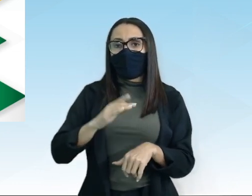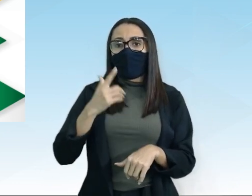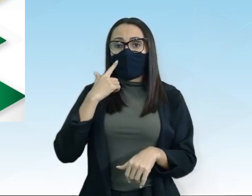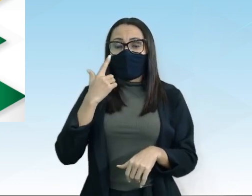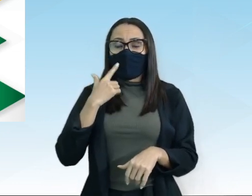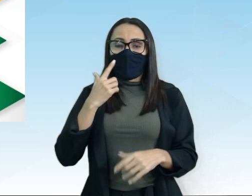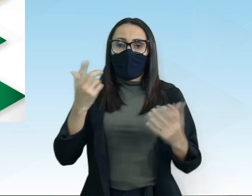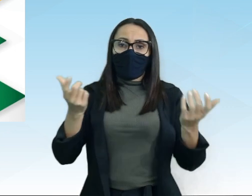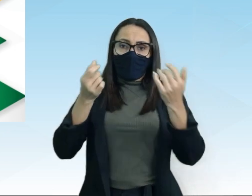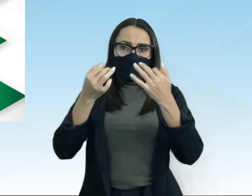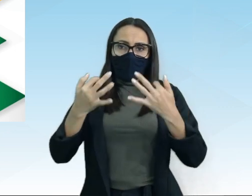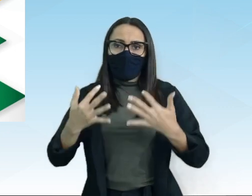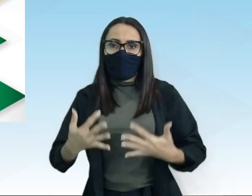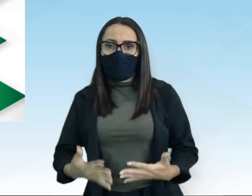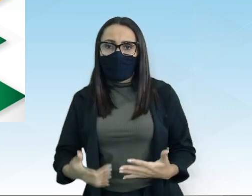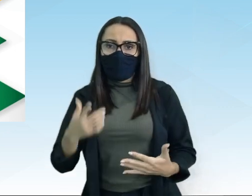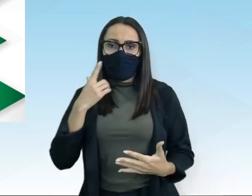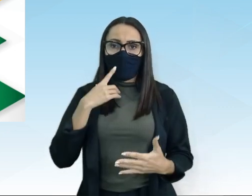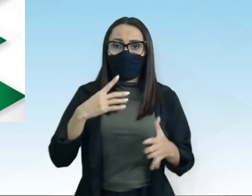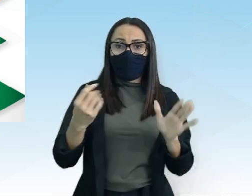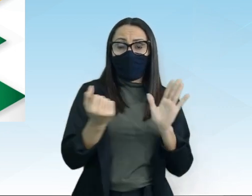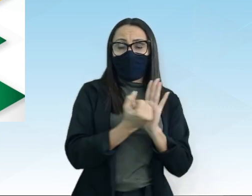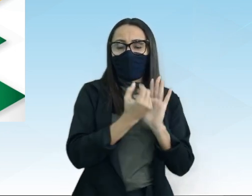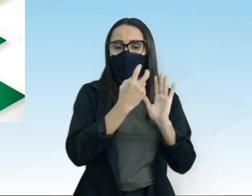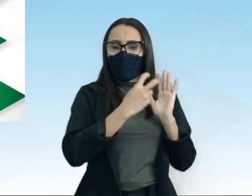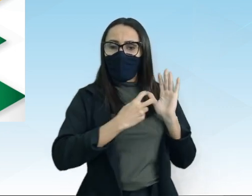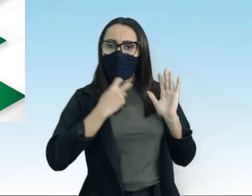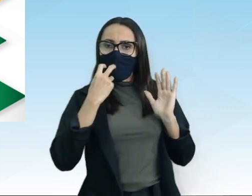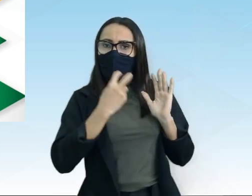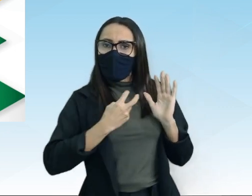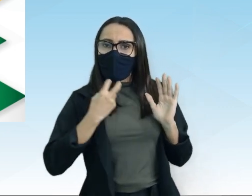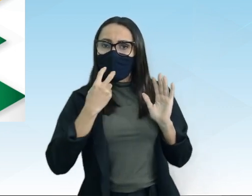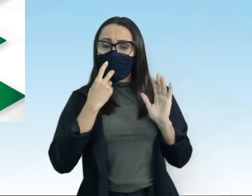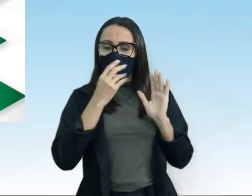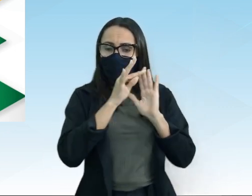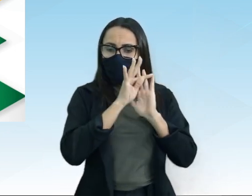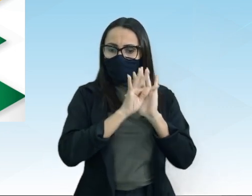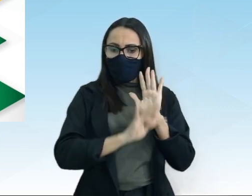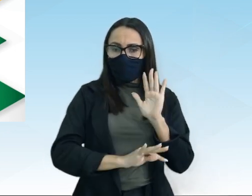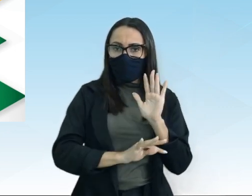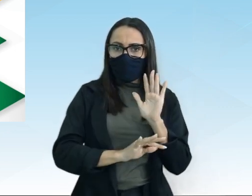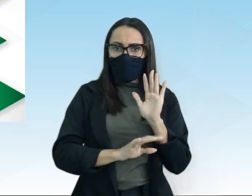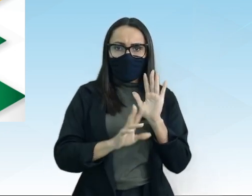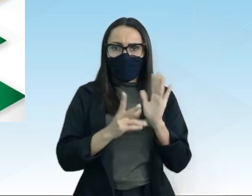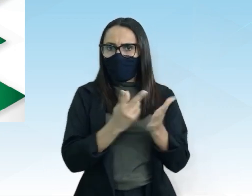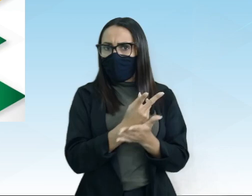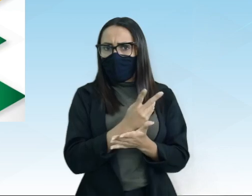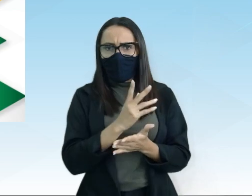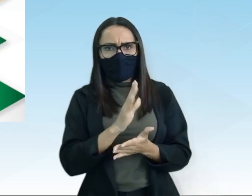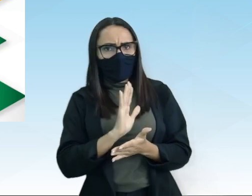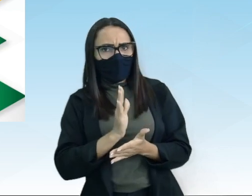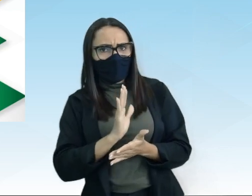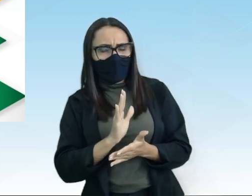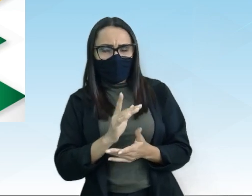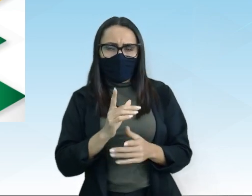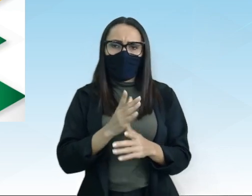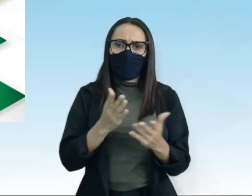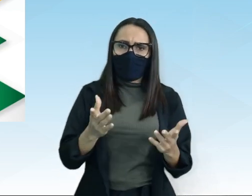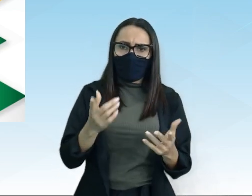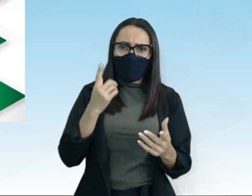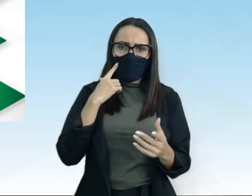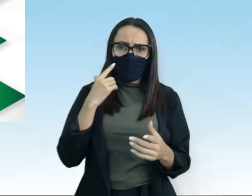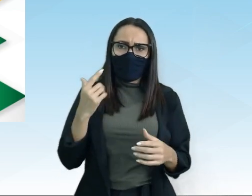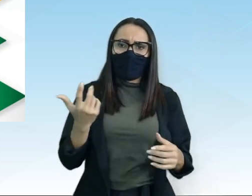gente ressalta que as marcas da oralidade em um texto, elas não são erradas. Na verdade, o que há é a